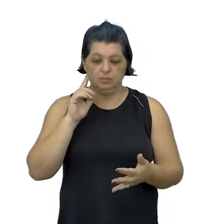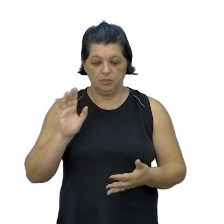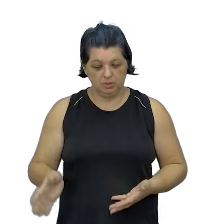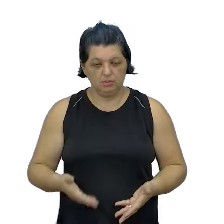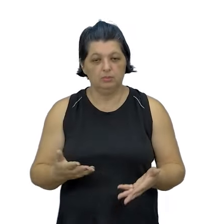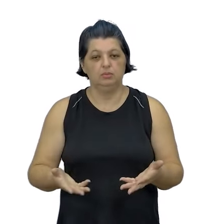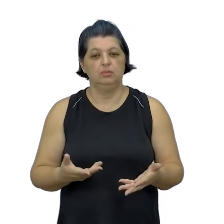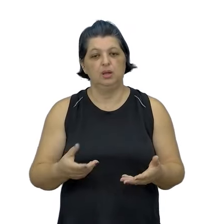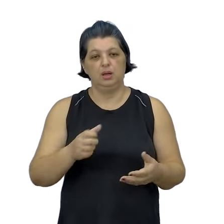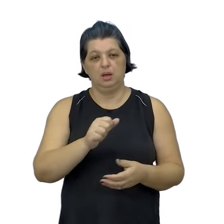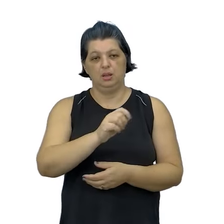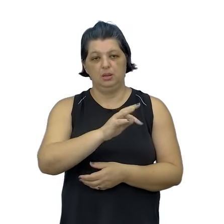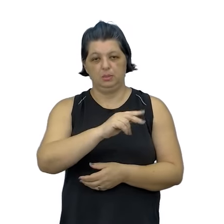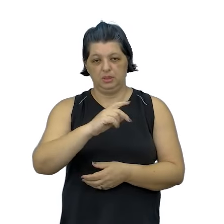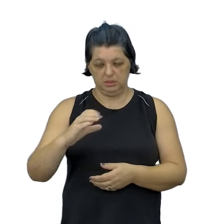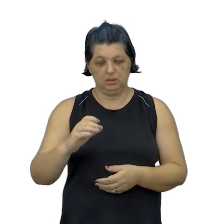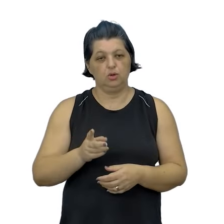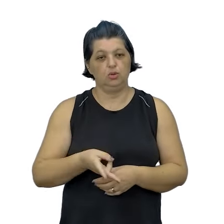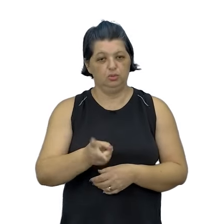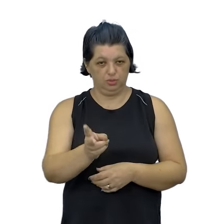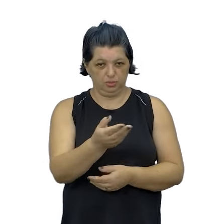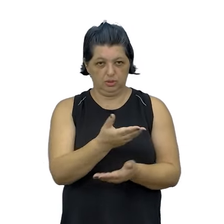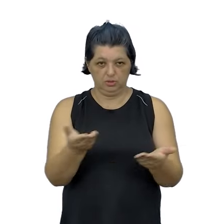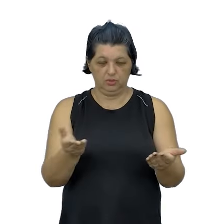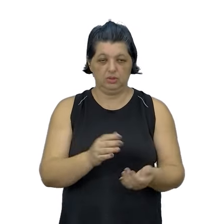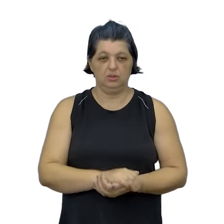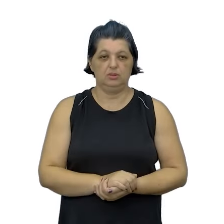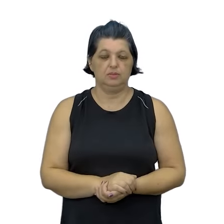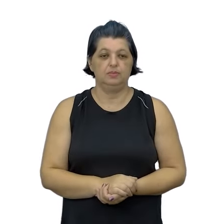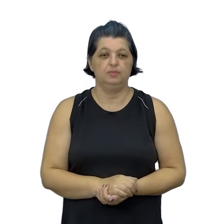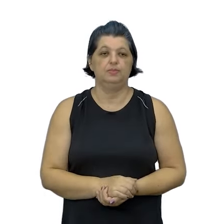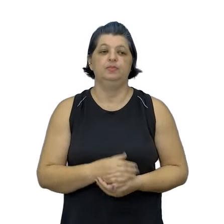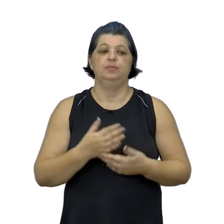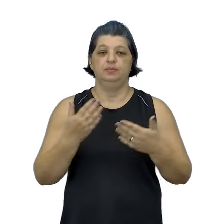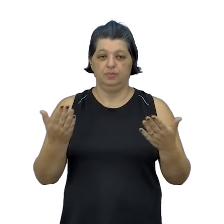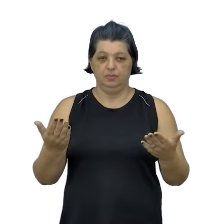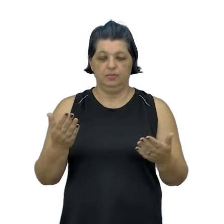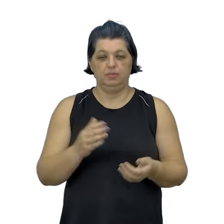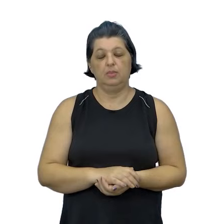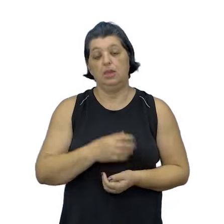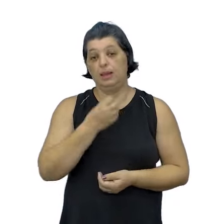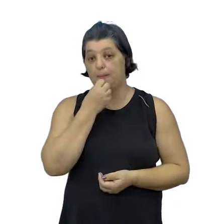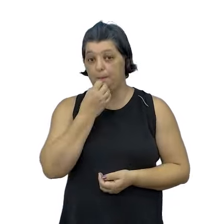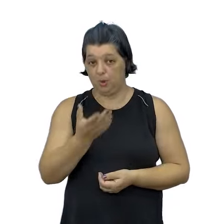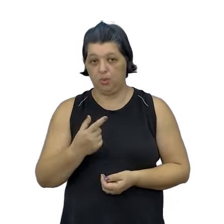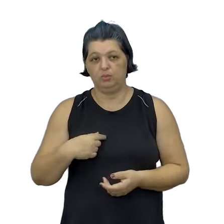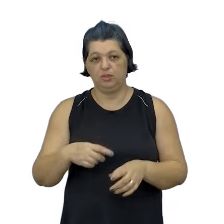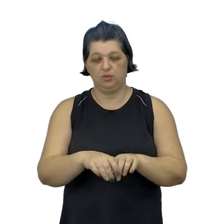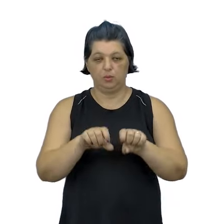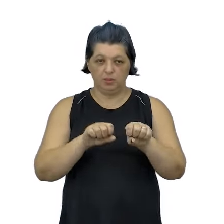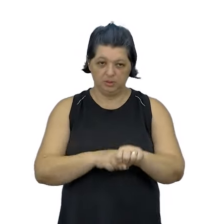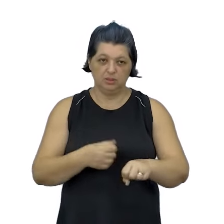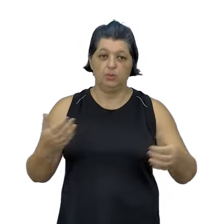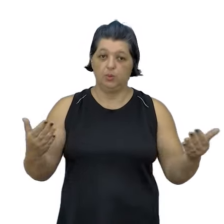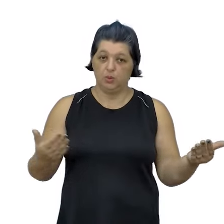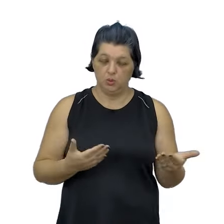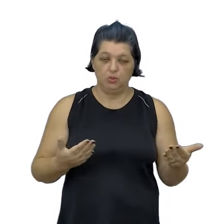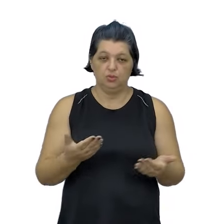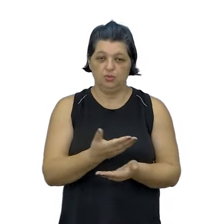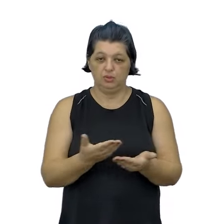agora no ATPC, continuidade de vocês. Bom, foi muito bom para mim essa formação hoje com